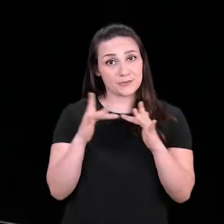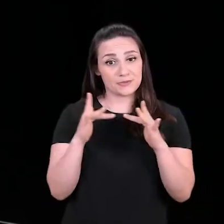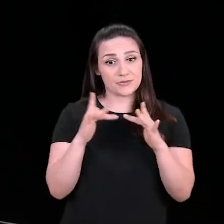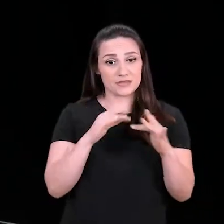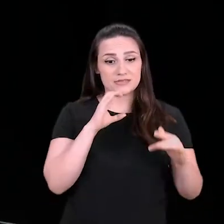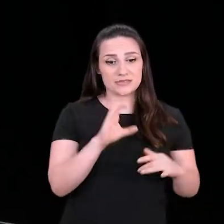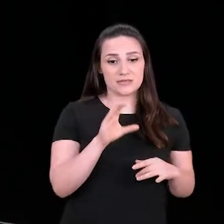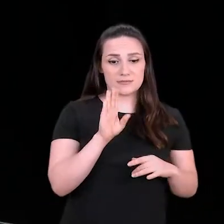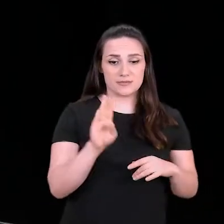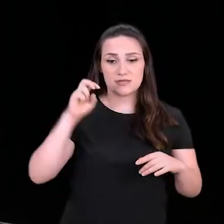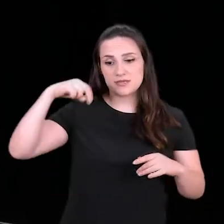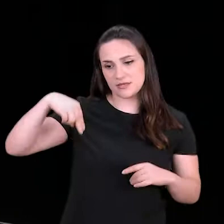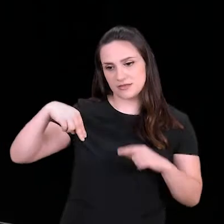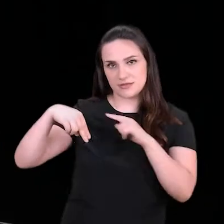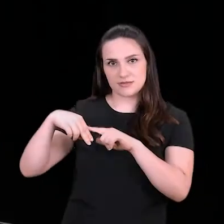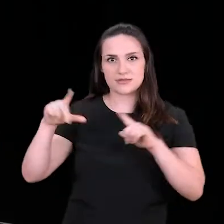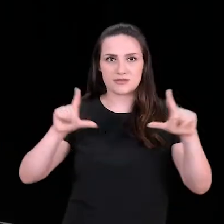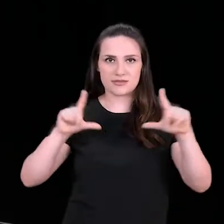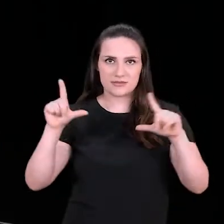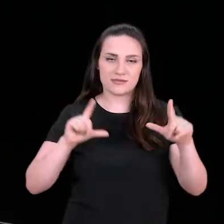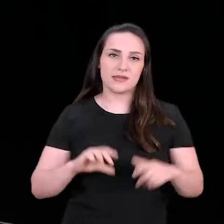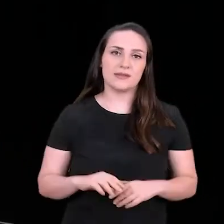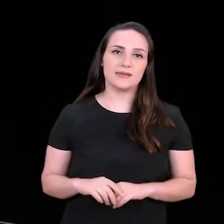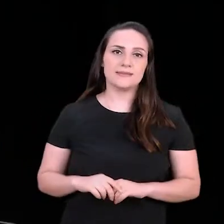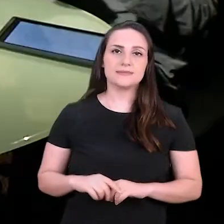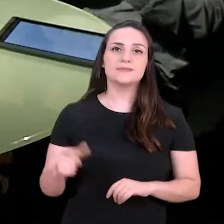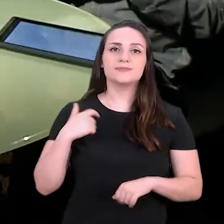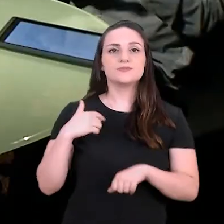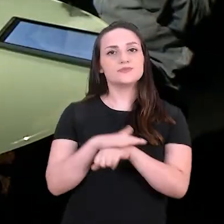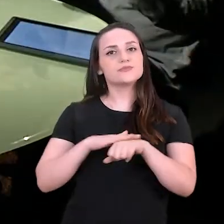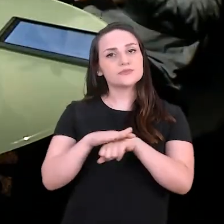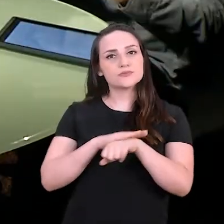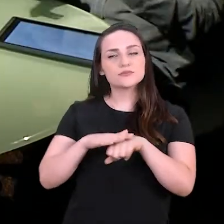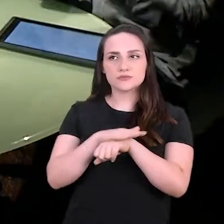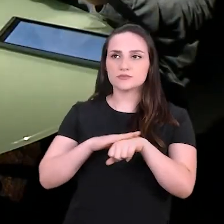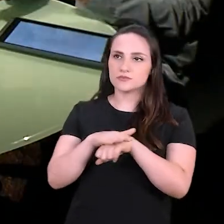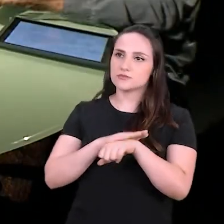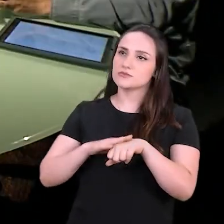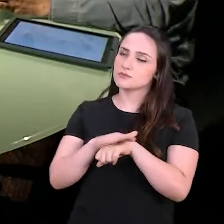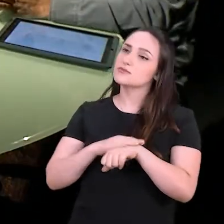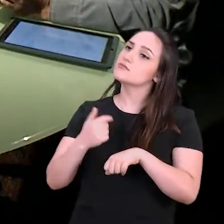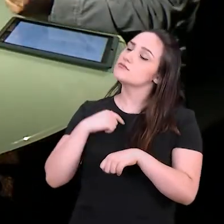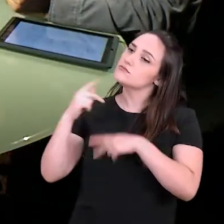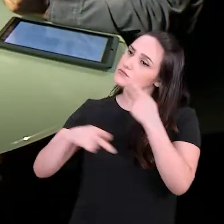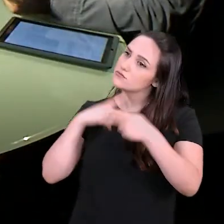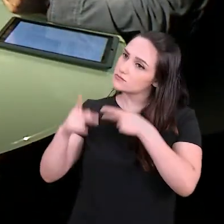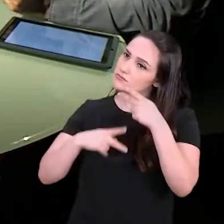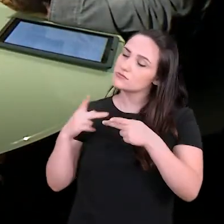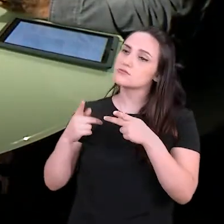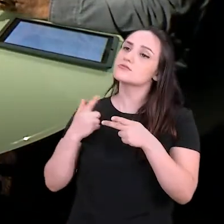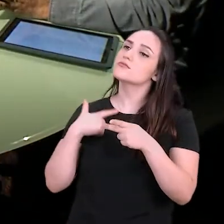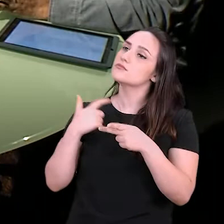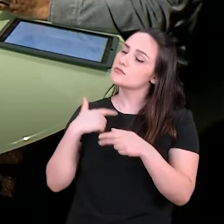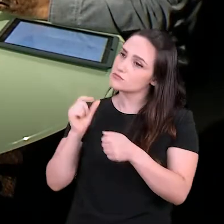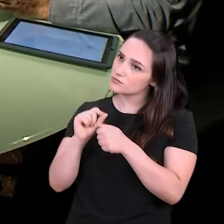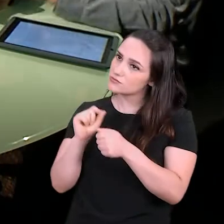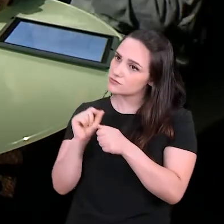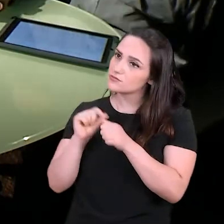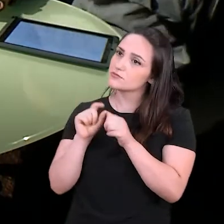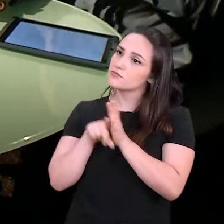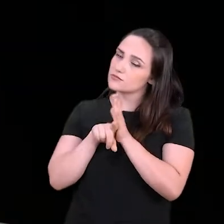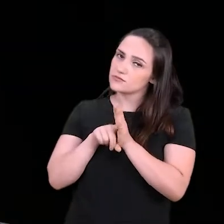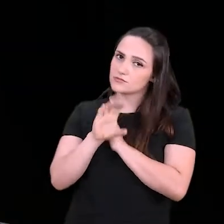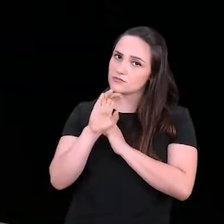tenho contato com a CBN, né, eu conversei com eles, falei que estava pesquisando, né,